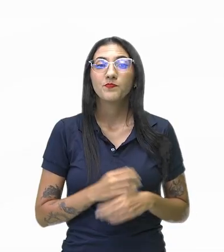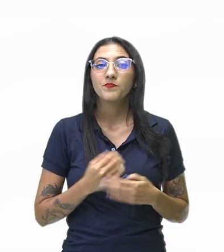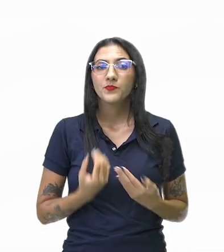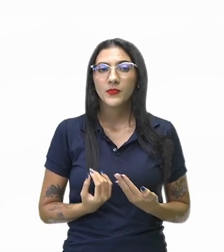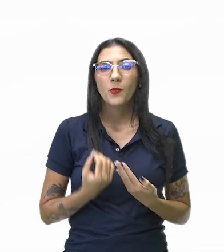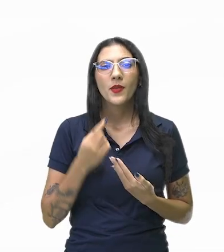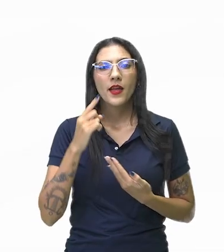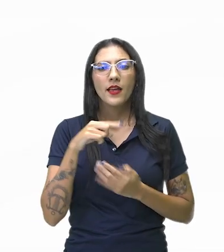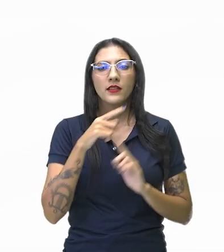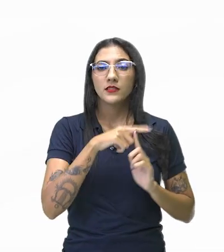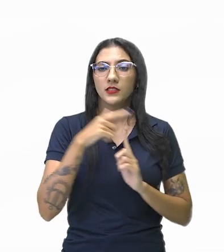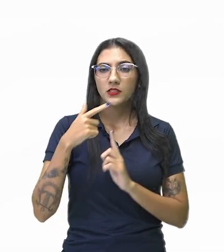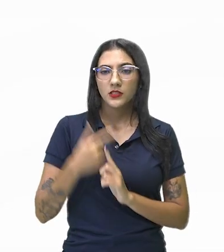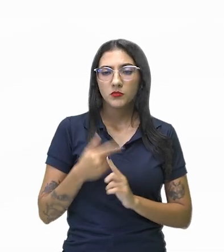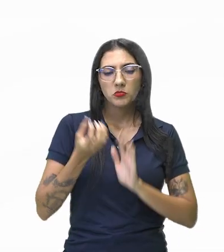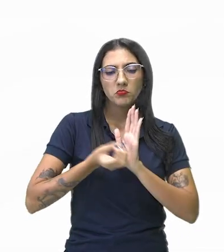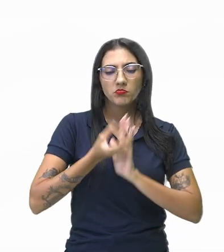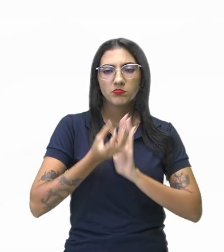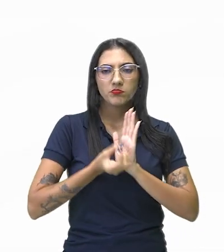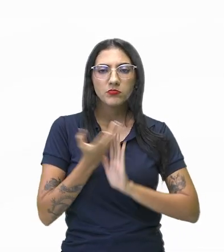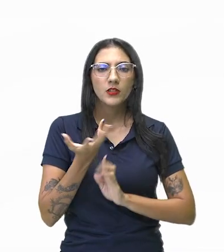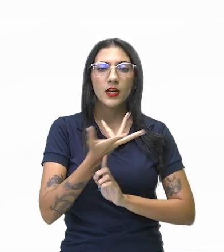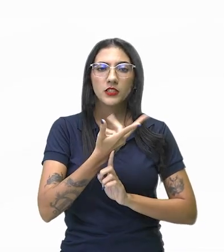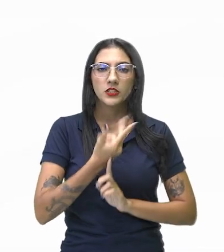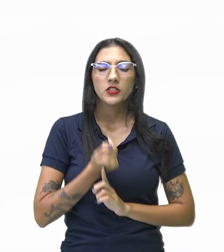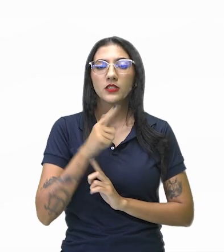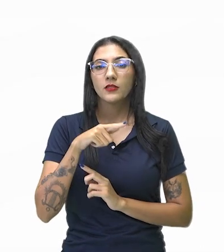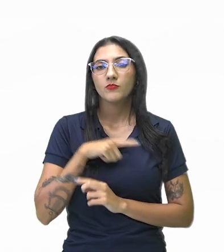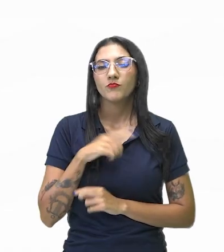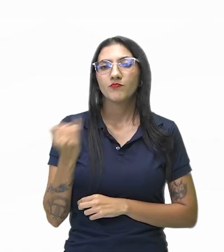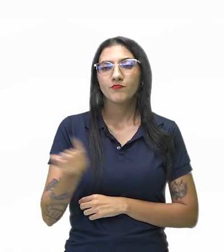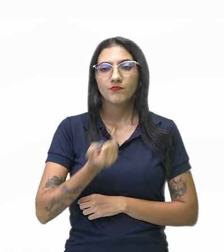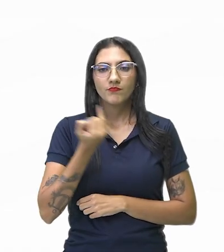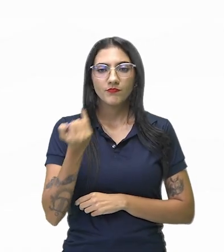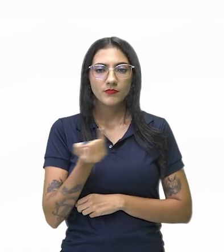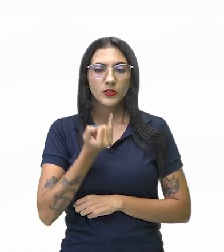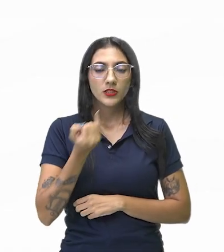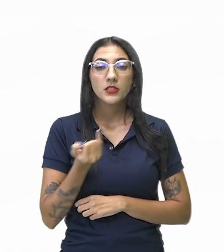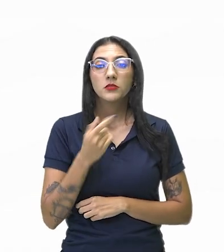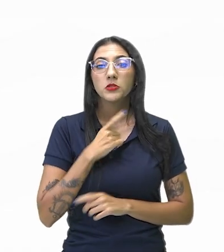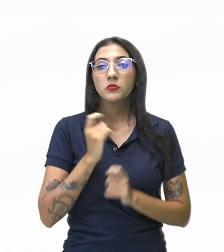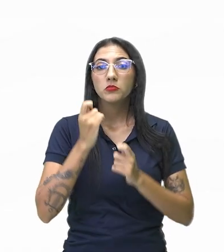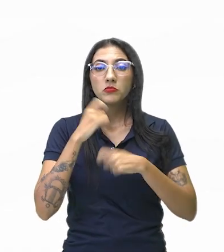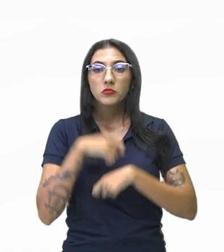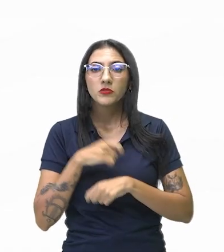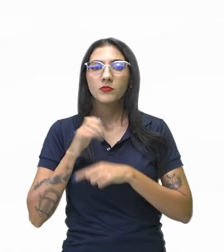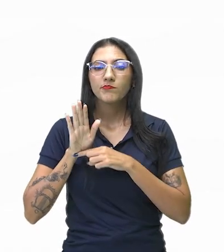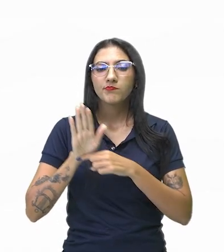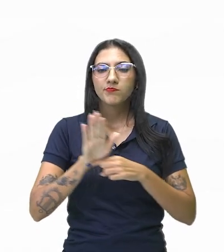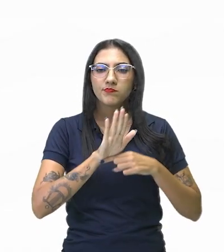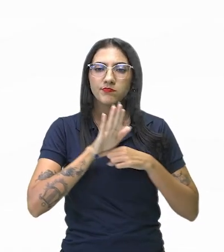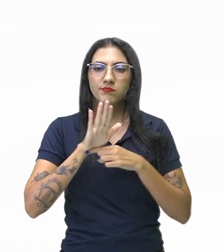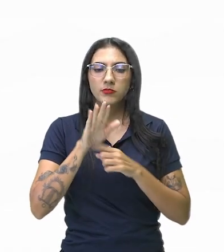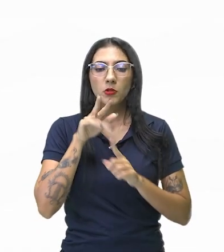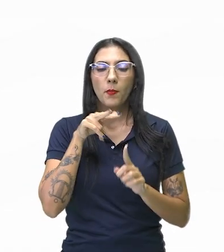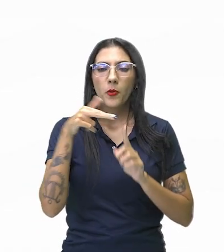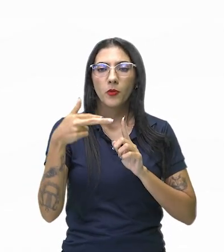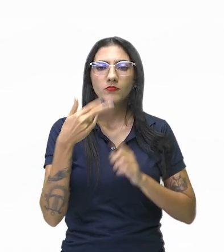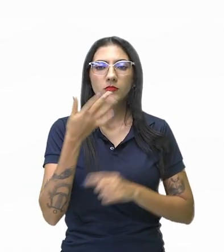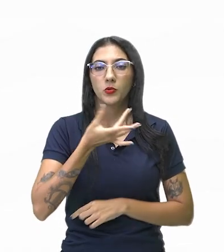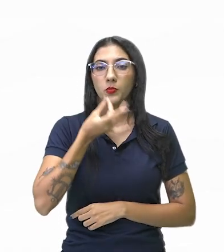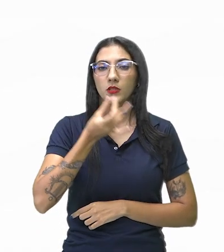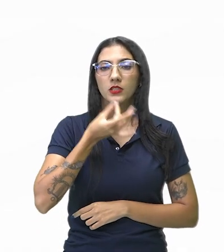formas de produção artística são essenciais para fomentar um olhar